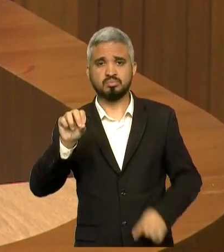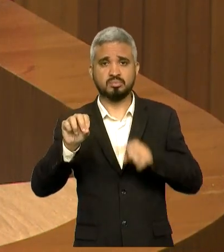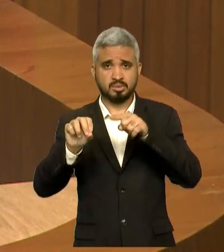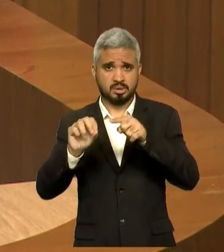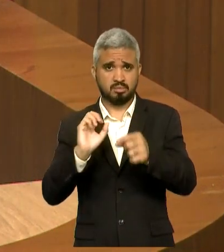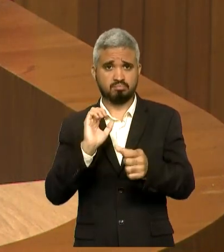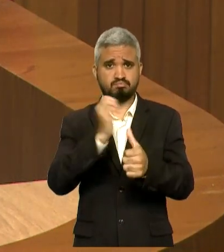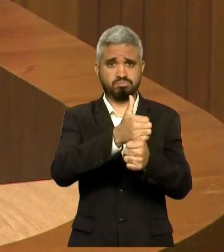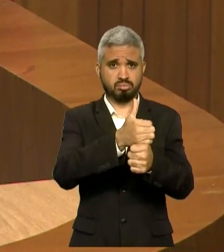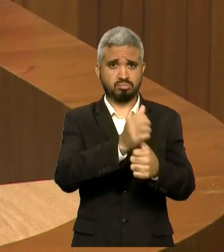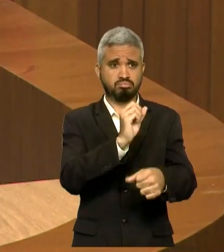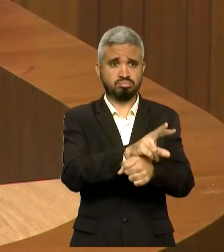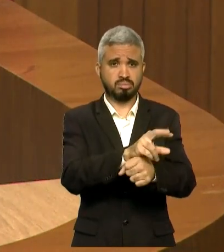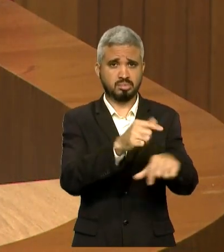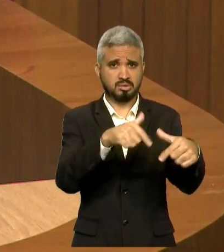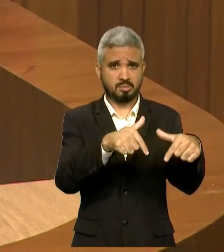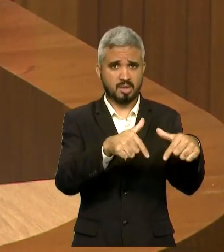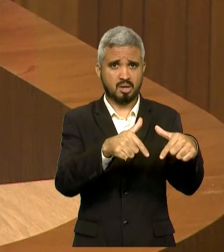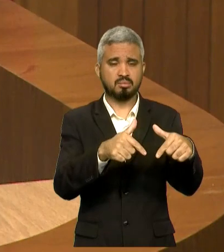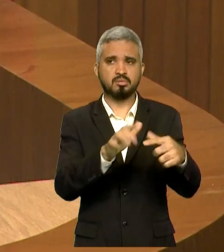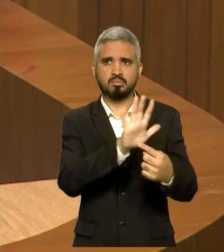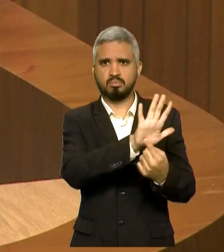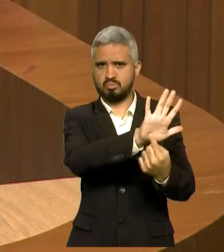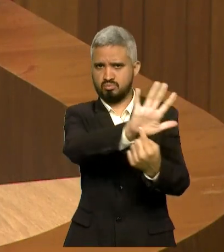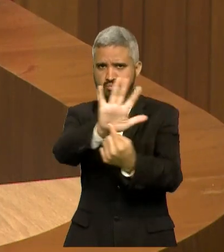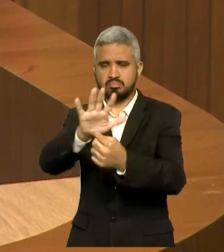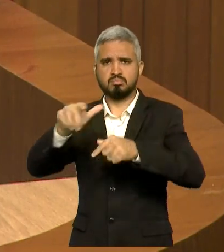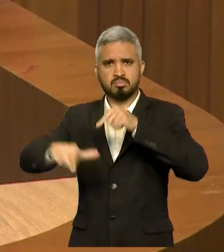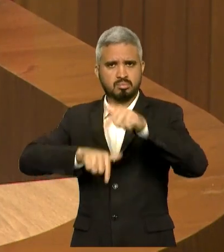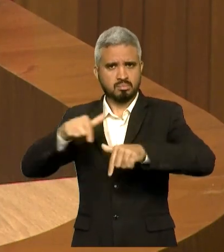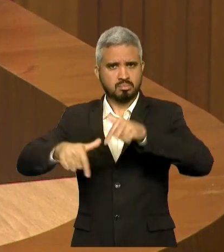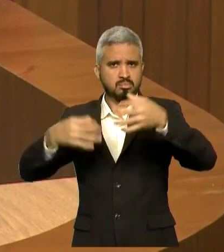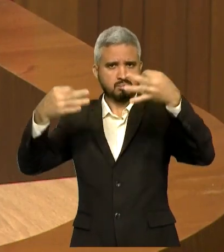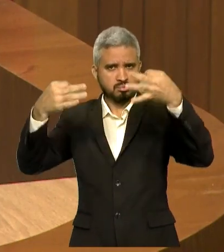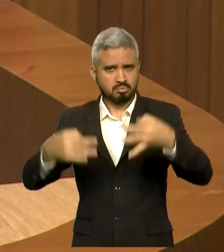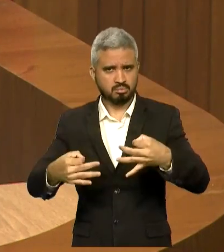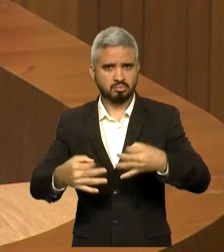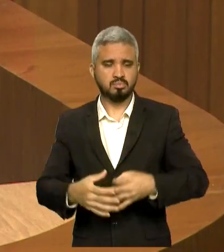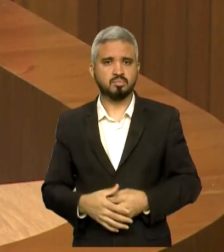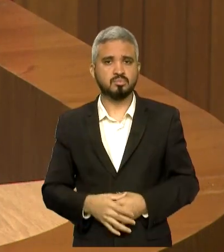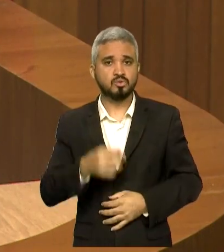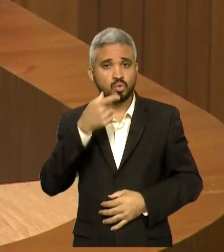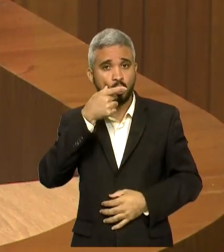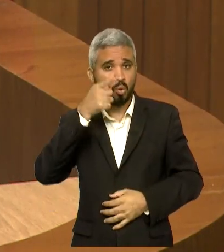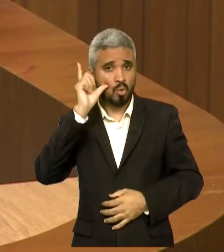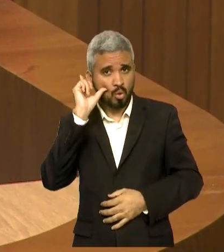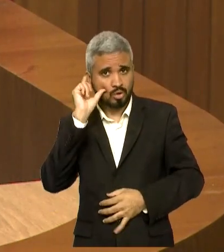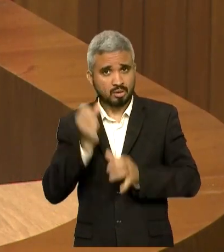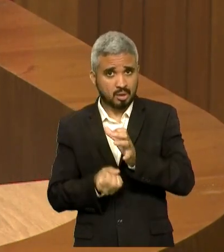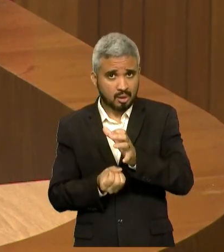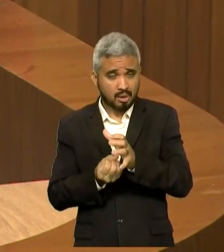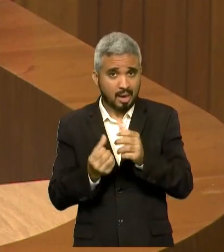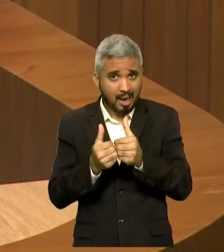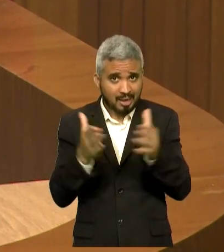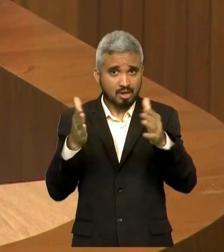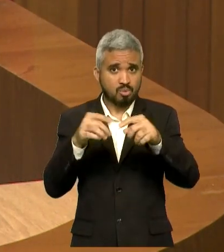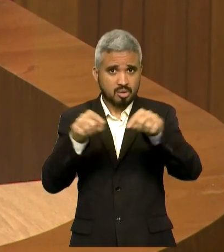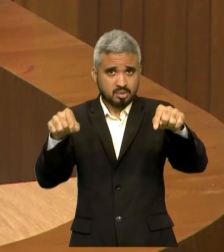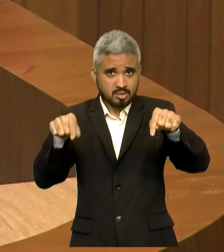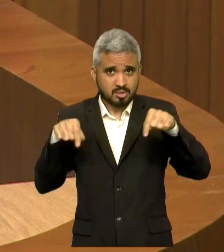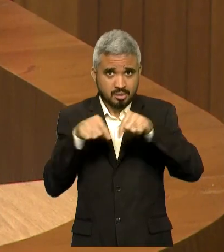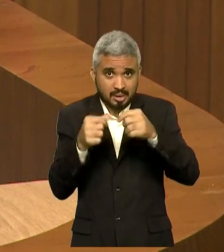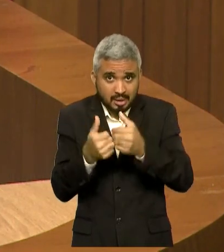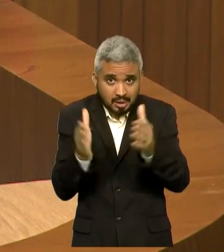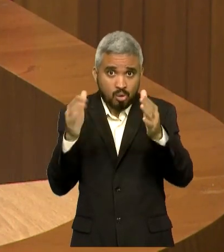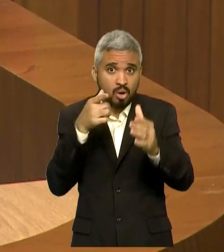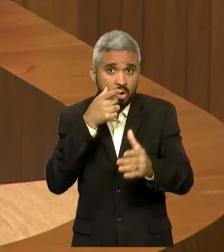trabalho expressivo na região. Inclusive, ontem, além dessa inauguração dessa unidade, foi também inaugurada a reforma da Delegacia de